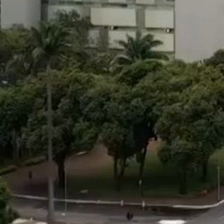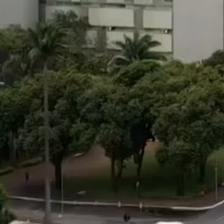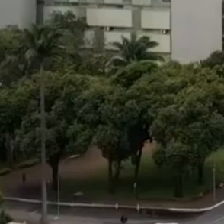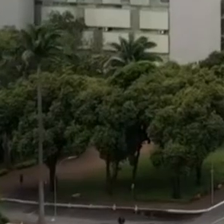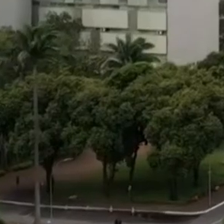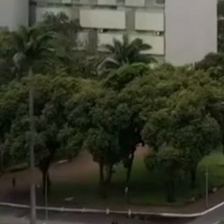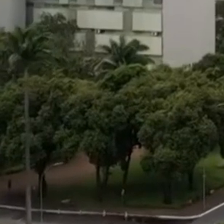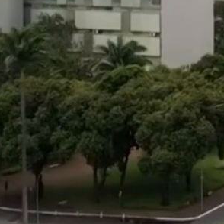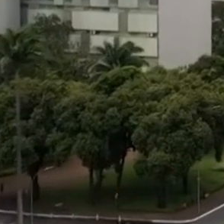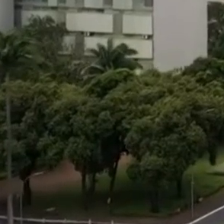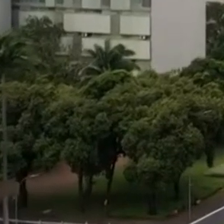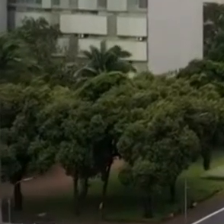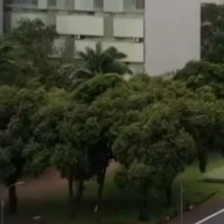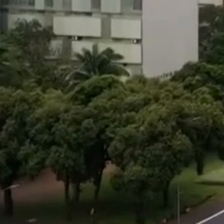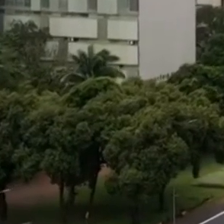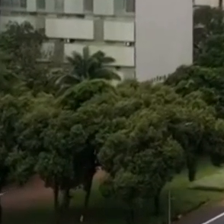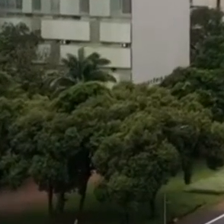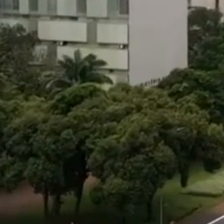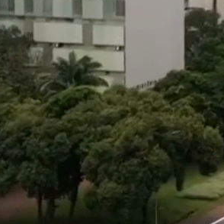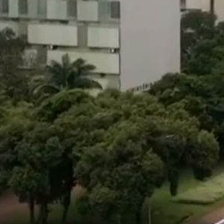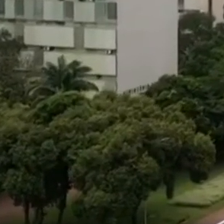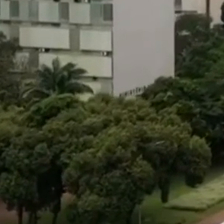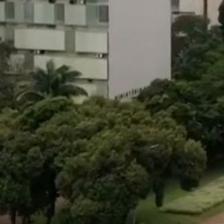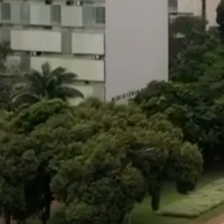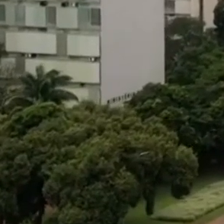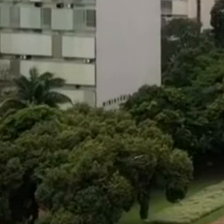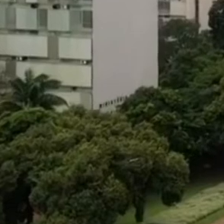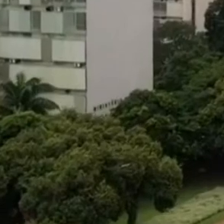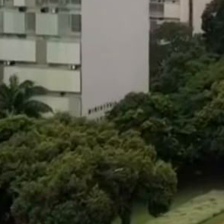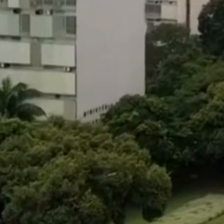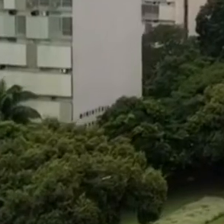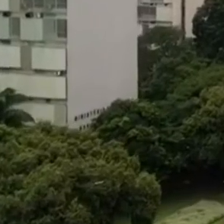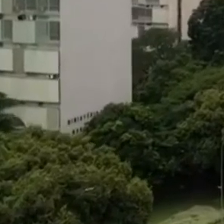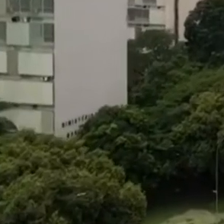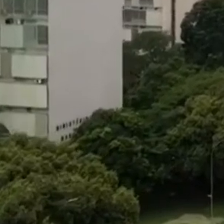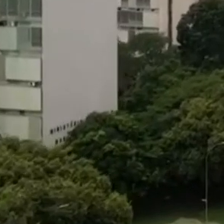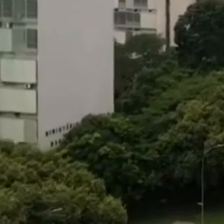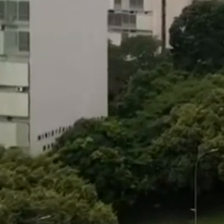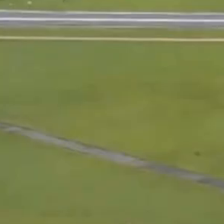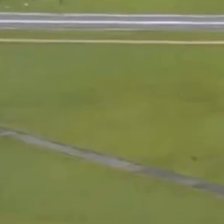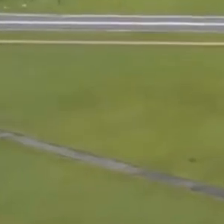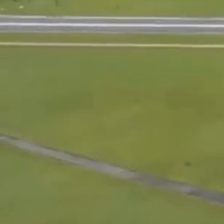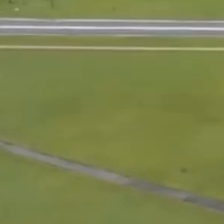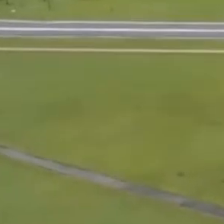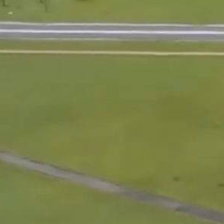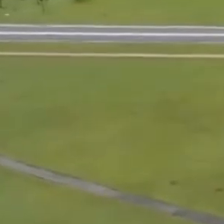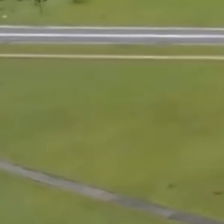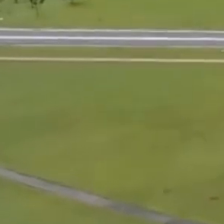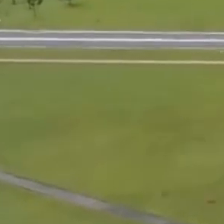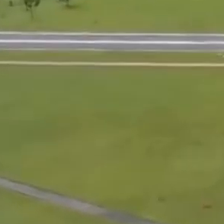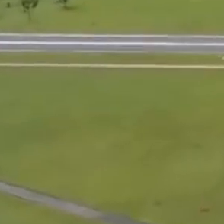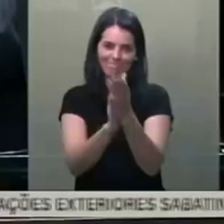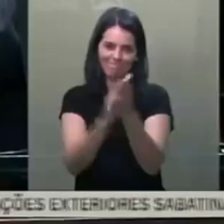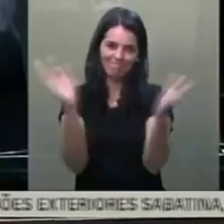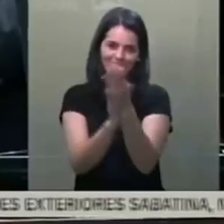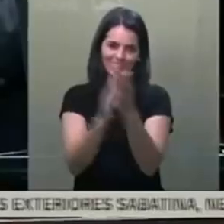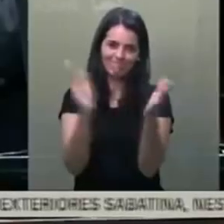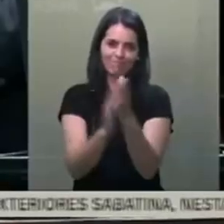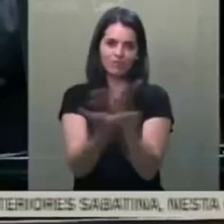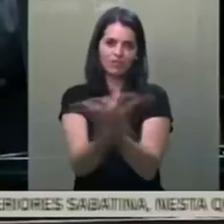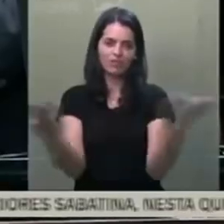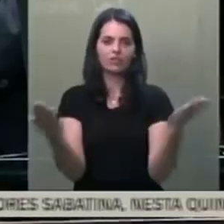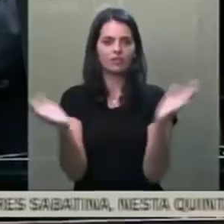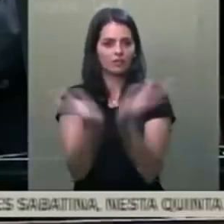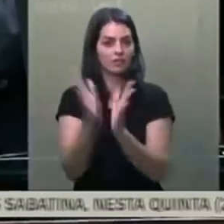do Cidadania do Amapá que estabelece 4.750 iniciais Considerando o valor bem razoável